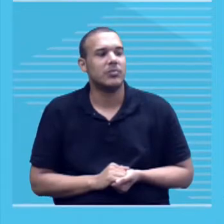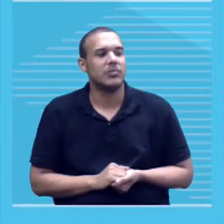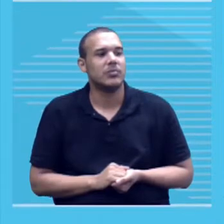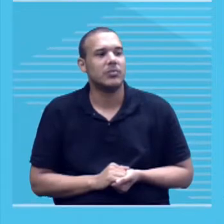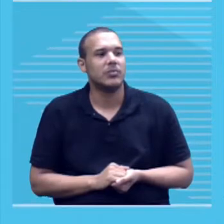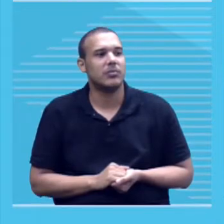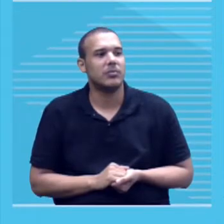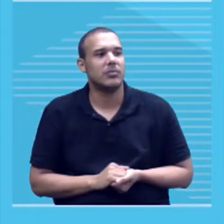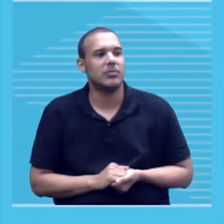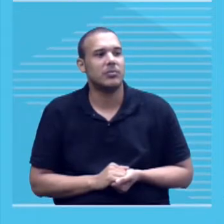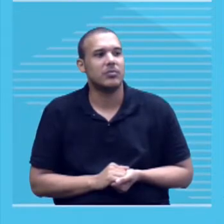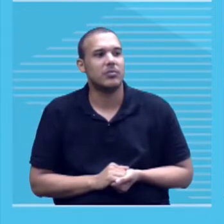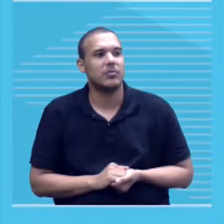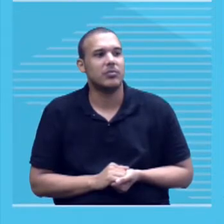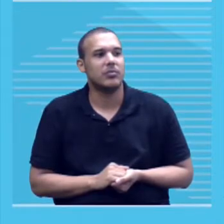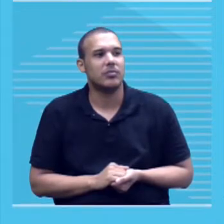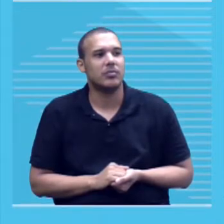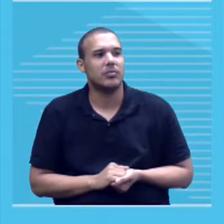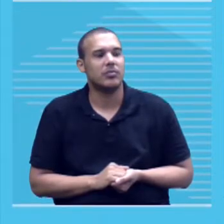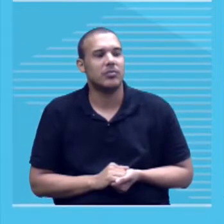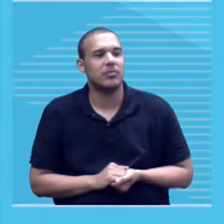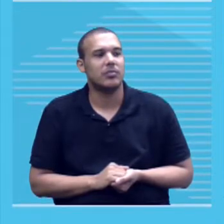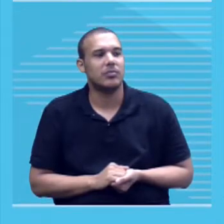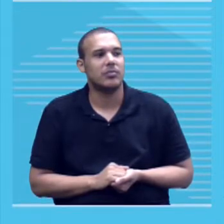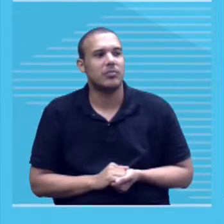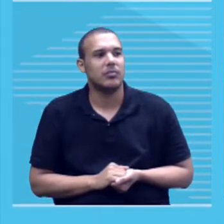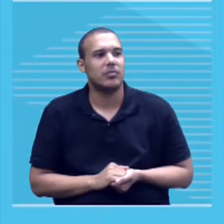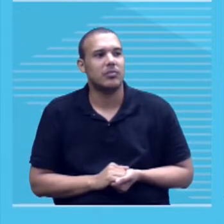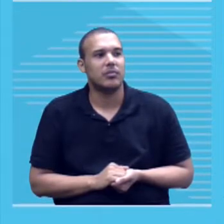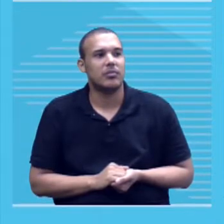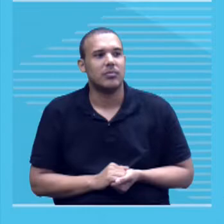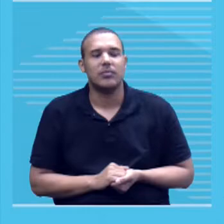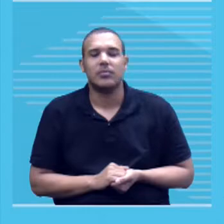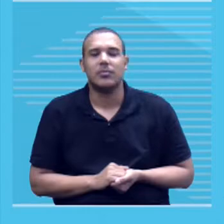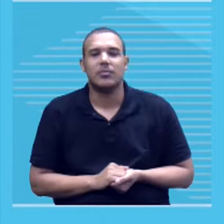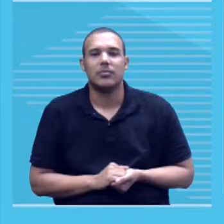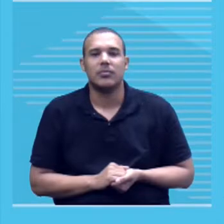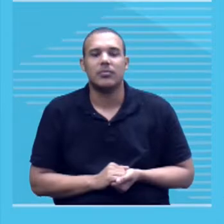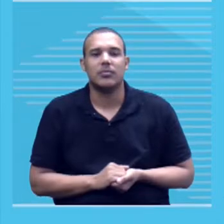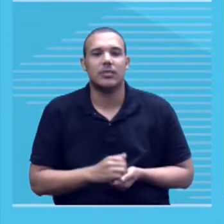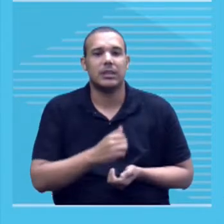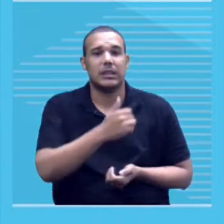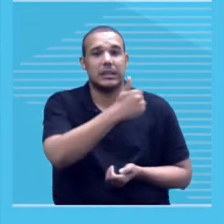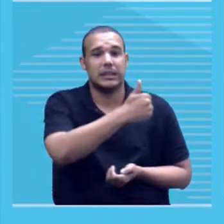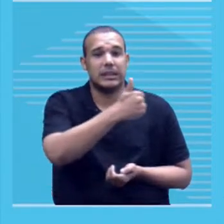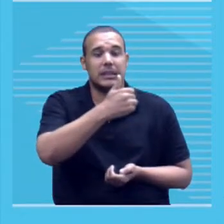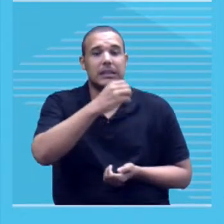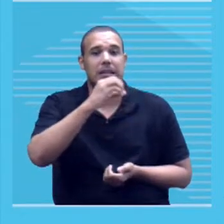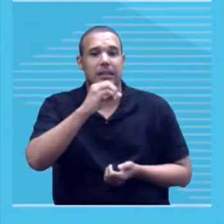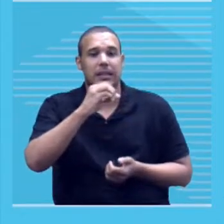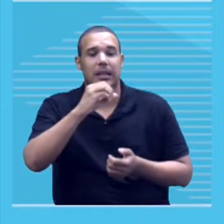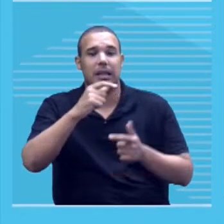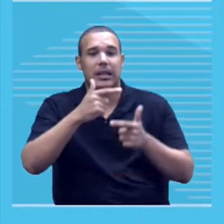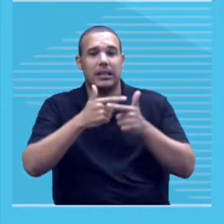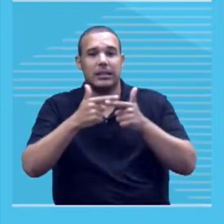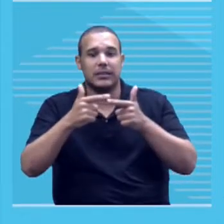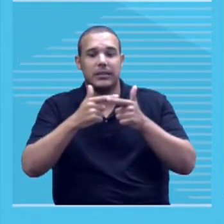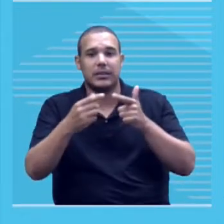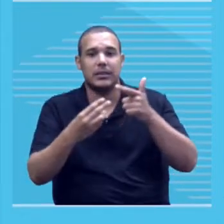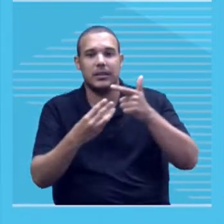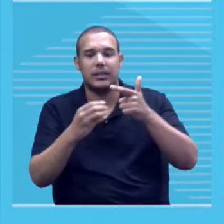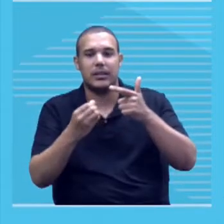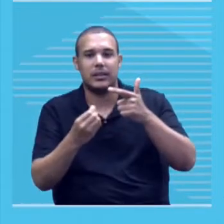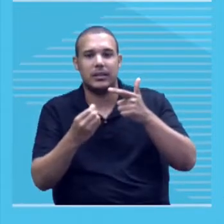mais que 110. Então, 110 dividido por 36 dá alguma coisa próxima de